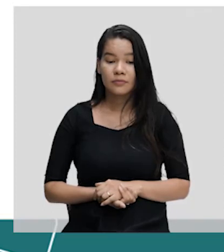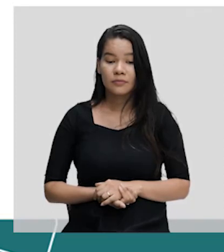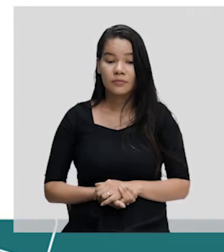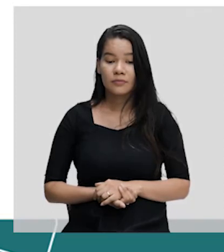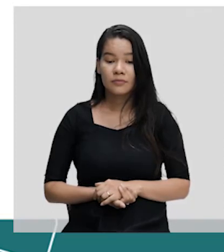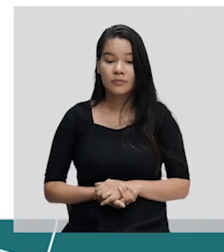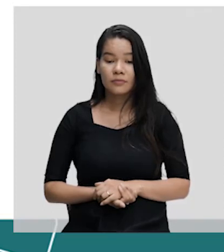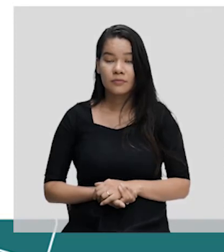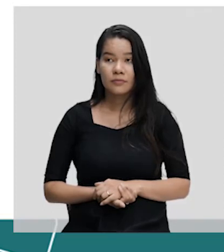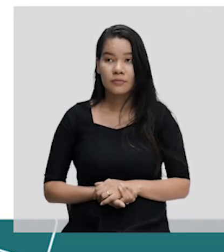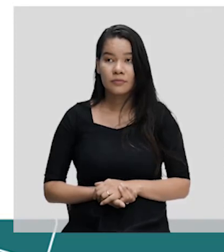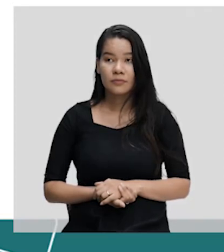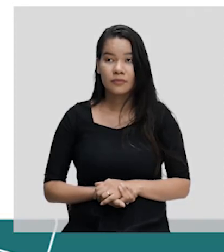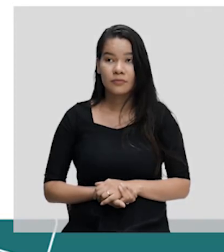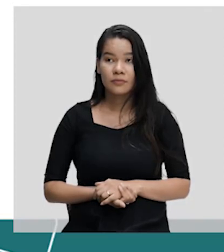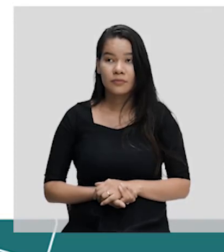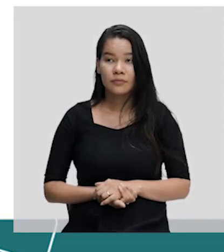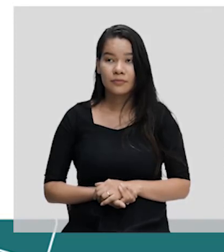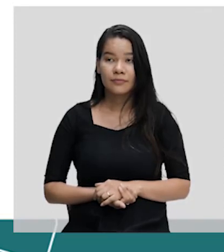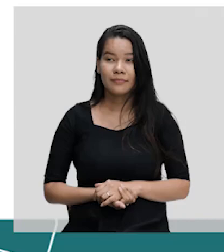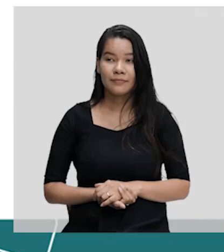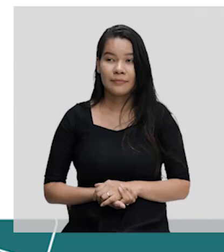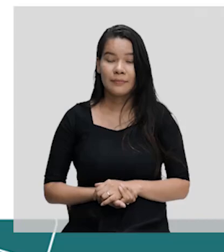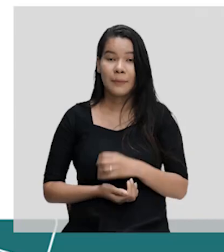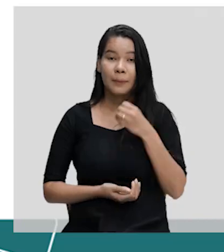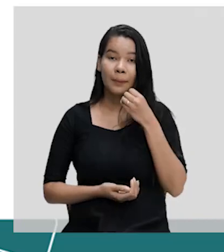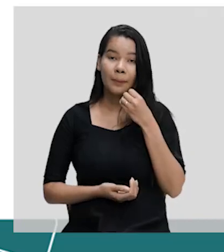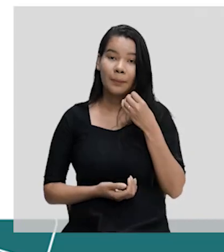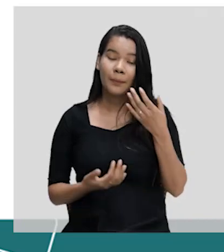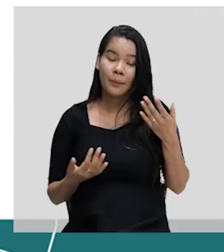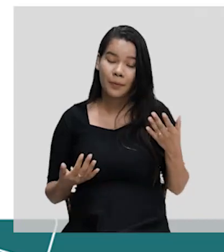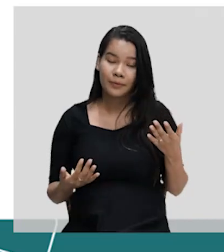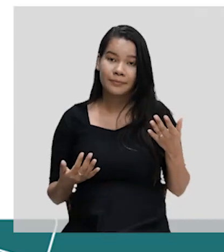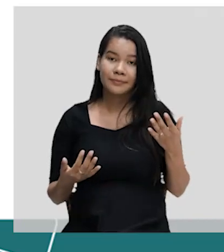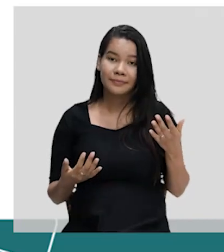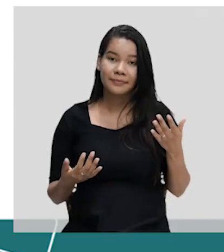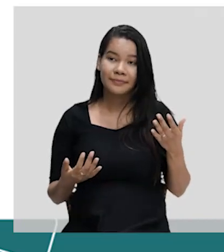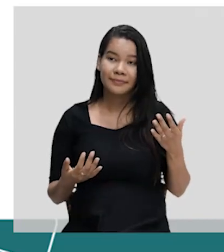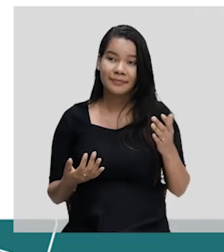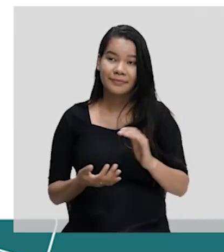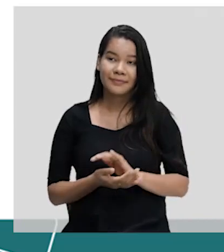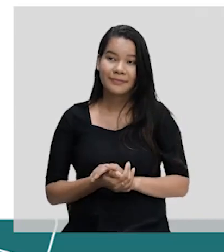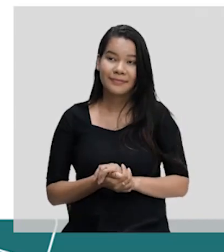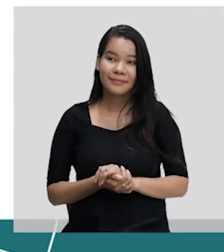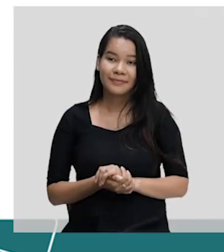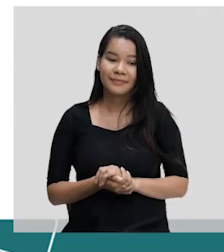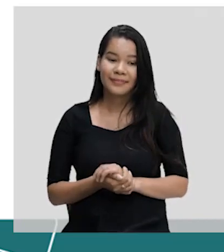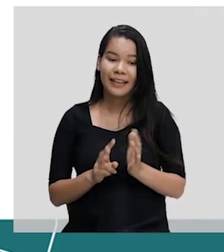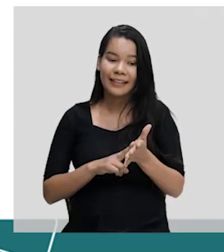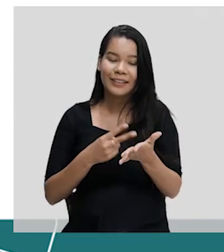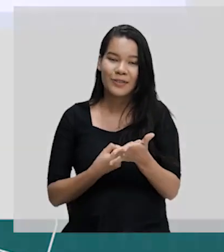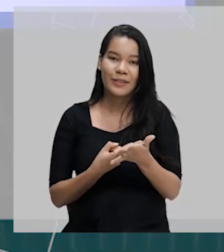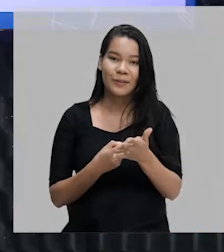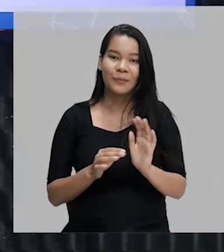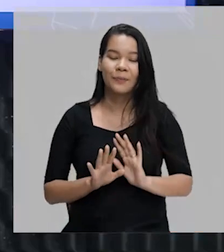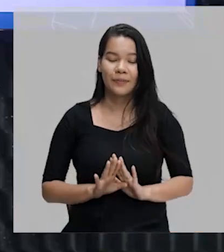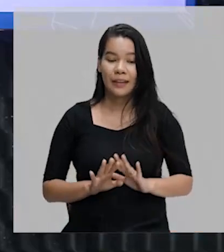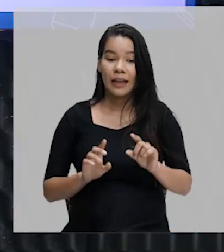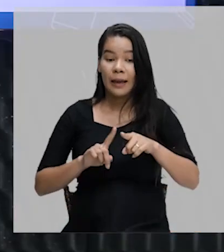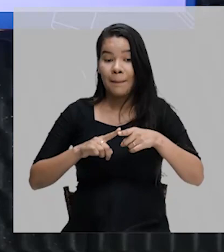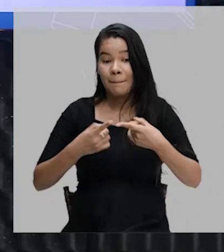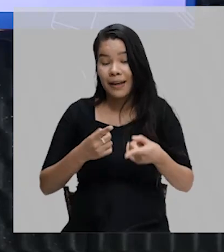al éxito de esos tipos de web? Então, porém, né, gente, existem algumas